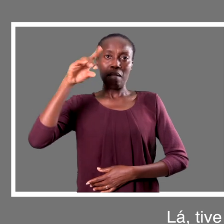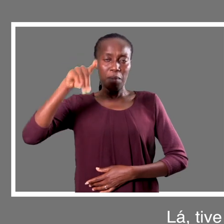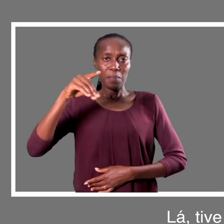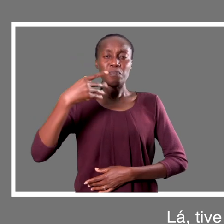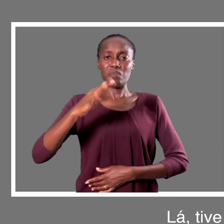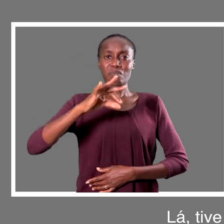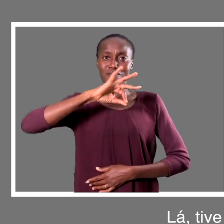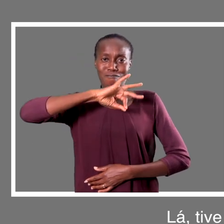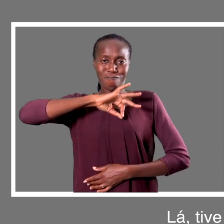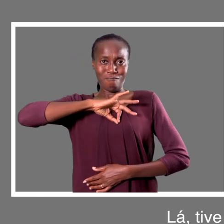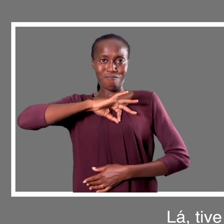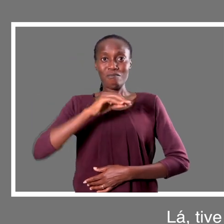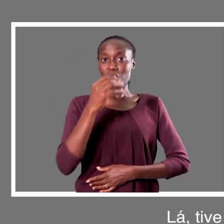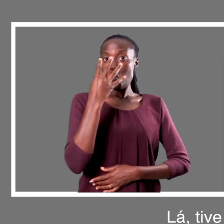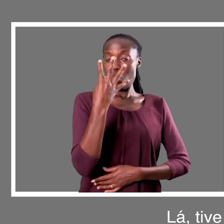eu tive